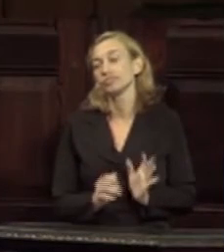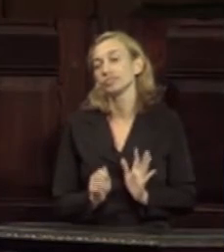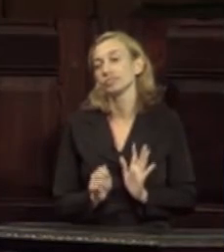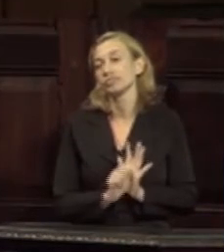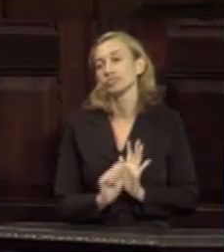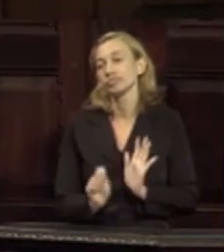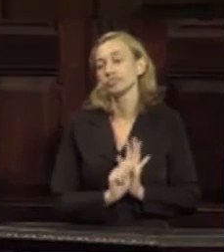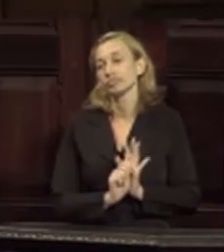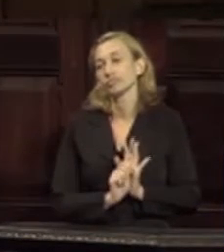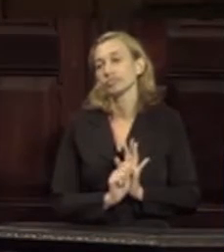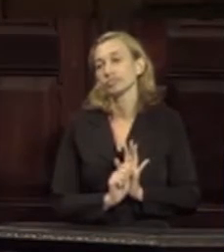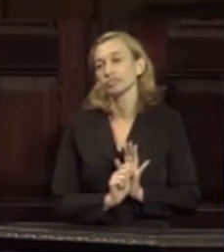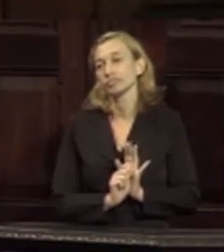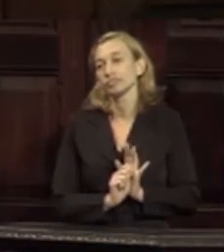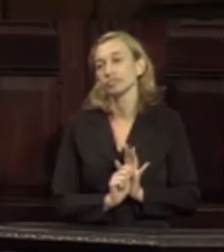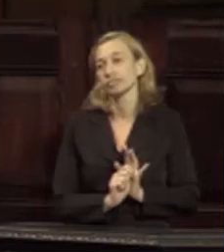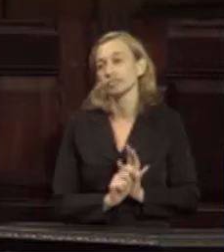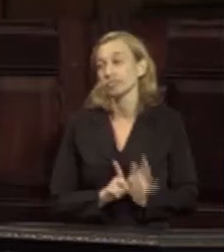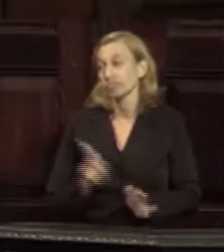periferia,